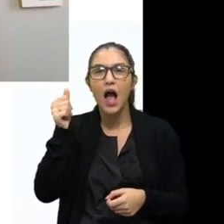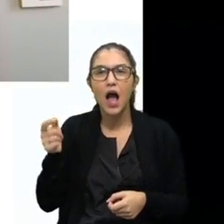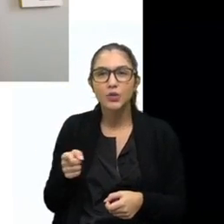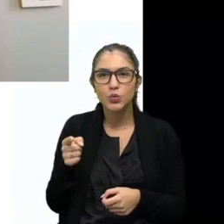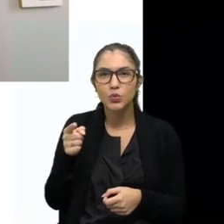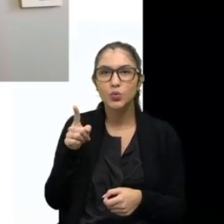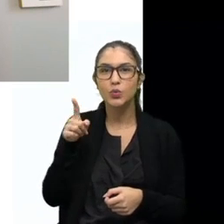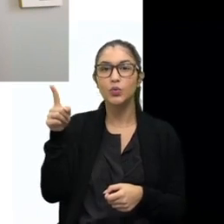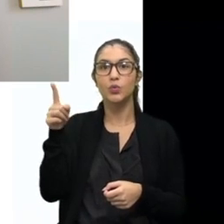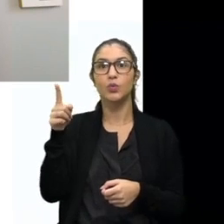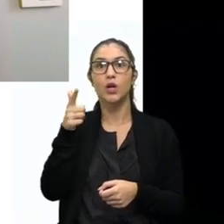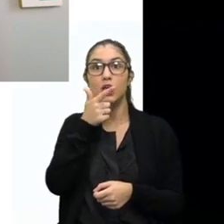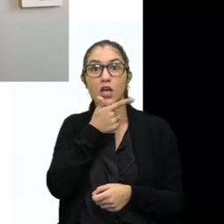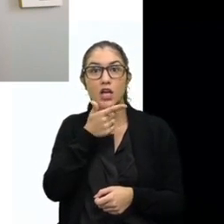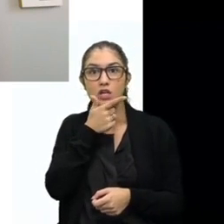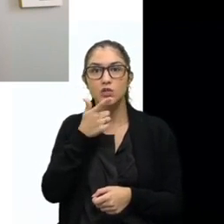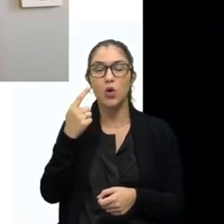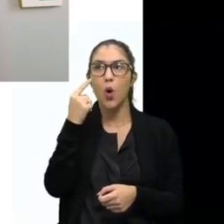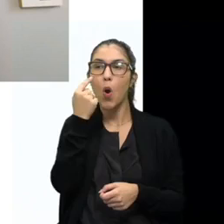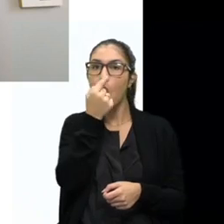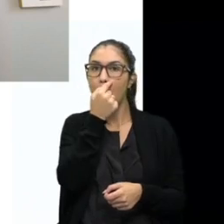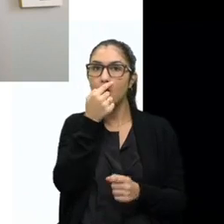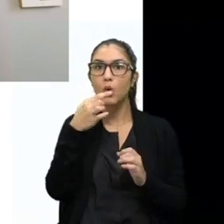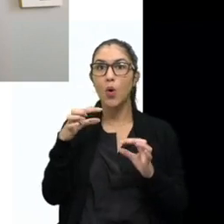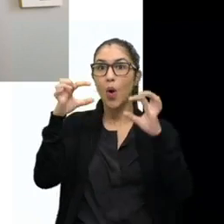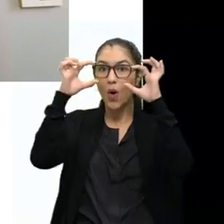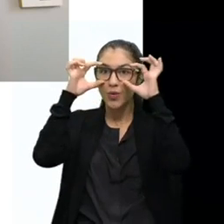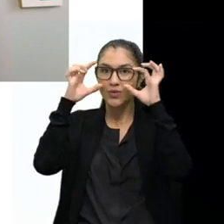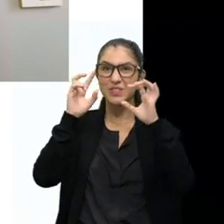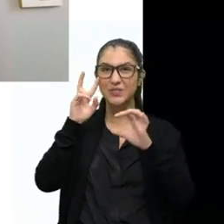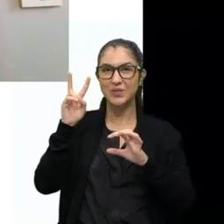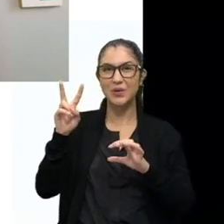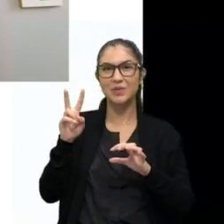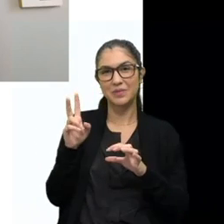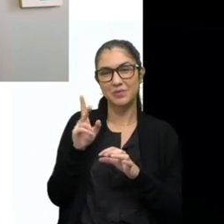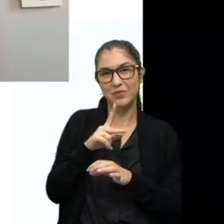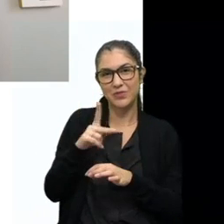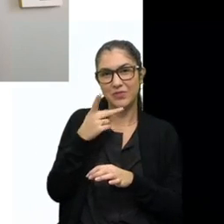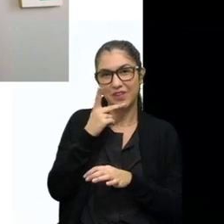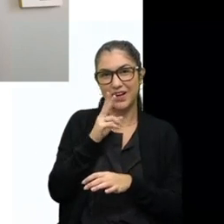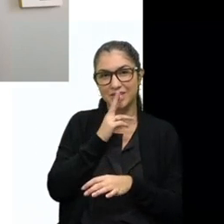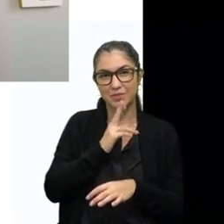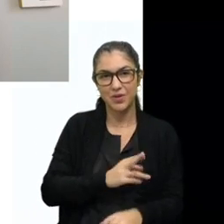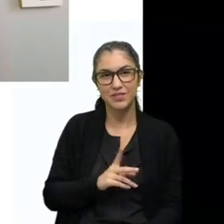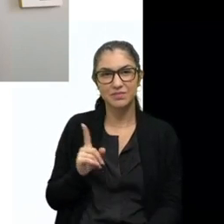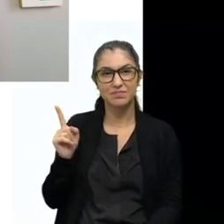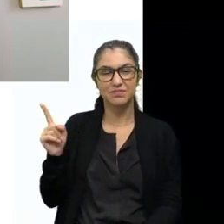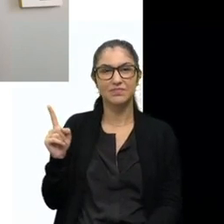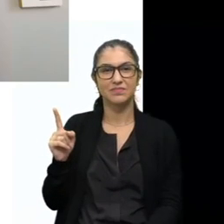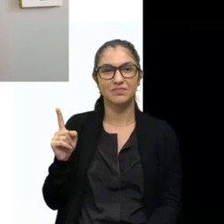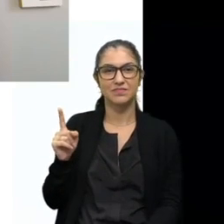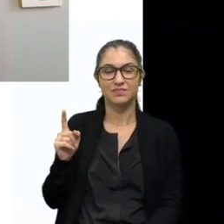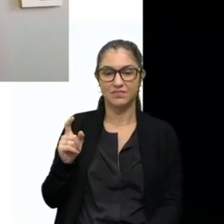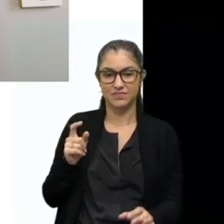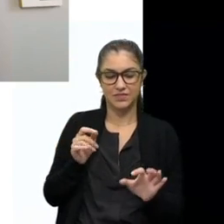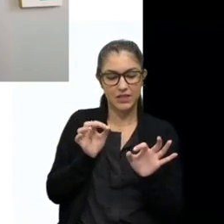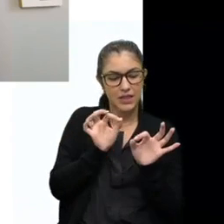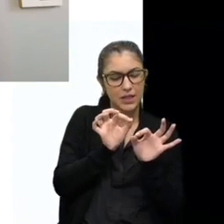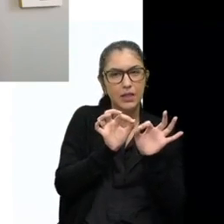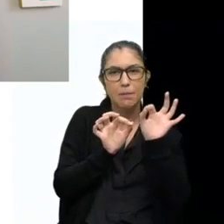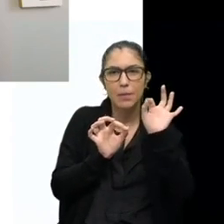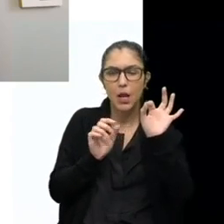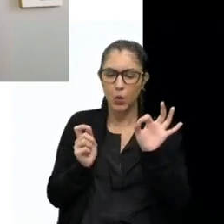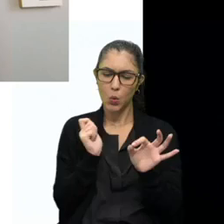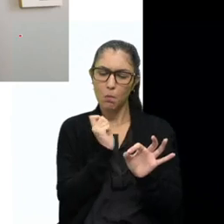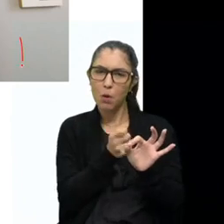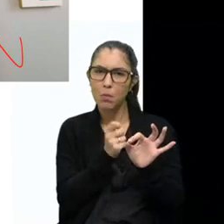ok? Óculos, os olhos, eu vou procurar os óculos. Viu que a professora fala mais a resposta, né? Ó, martelo e prego. Então,